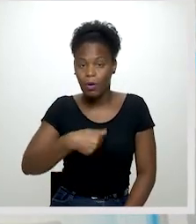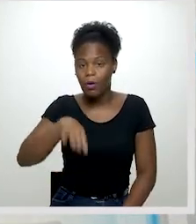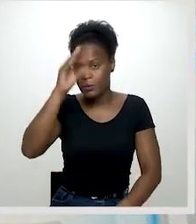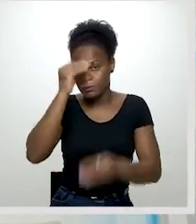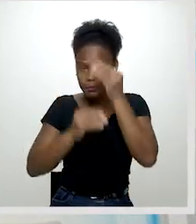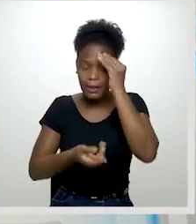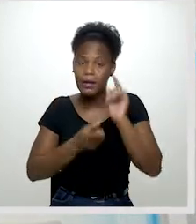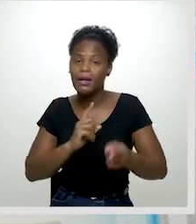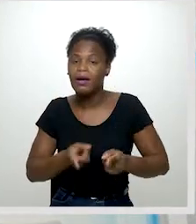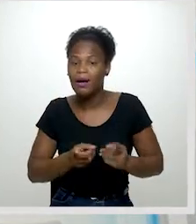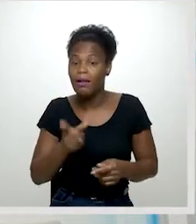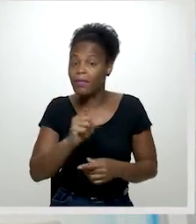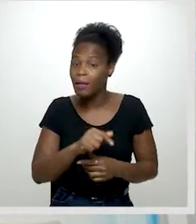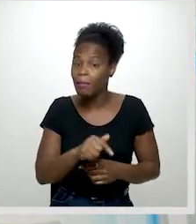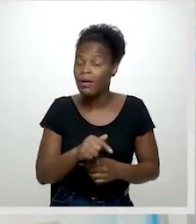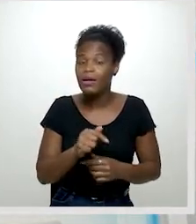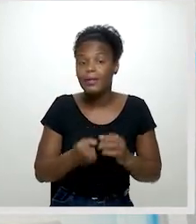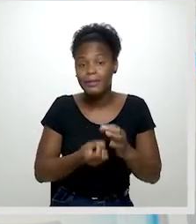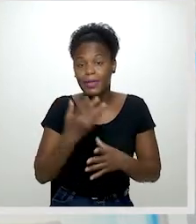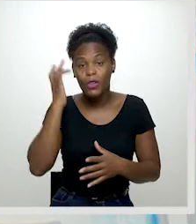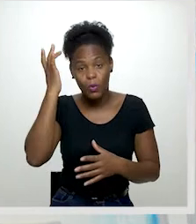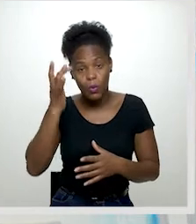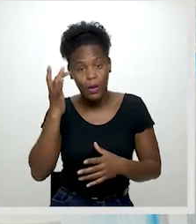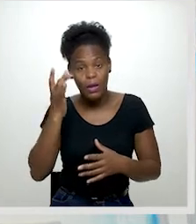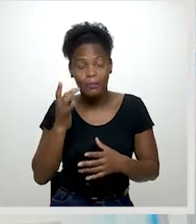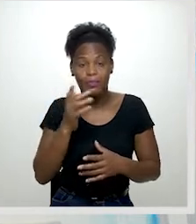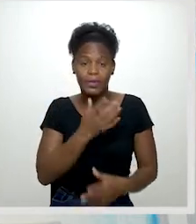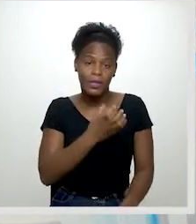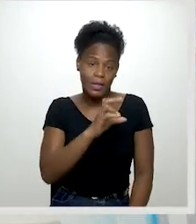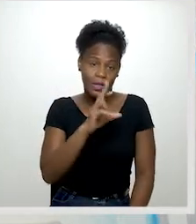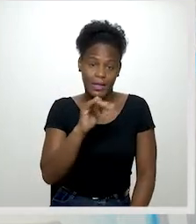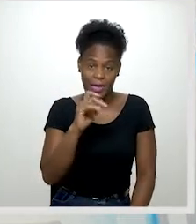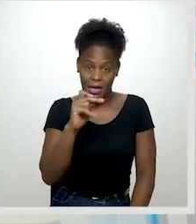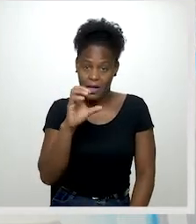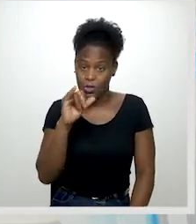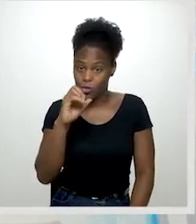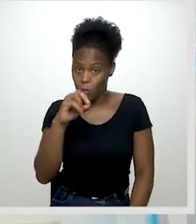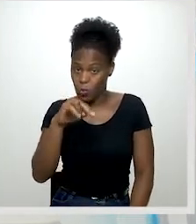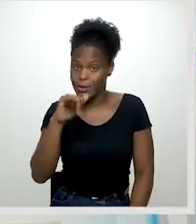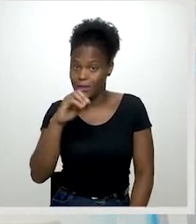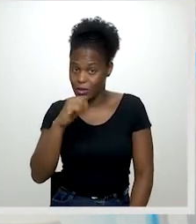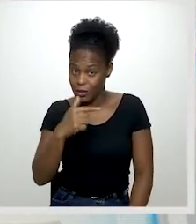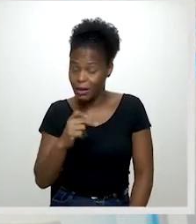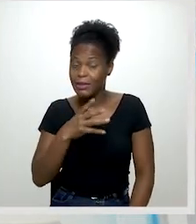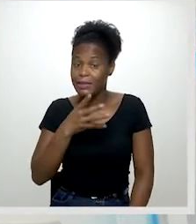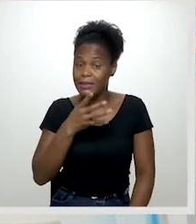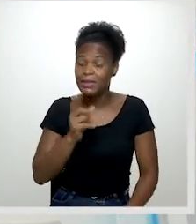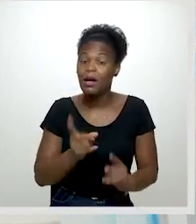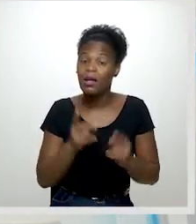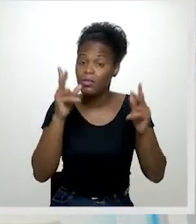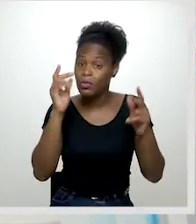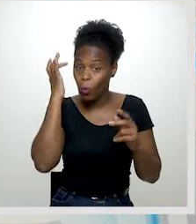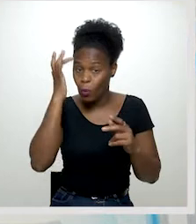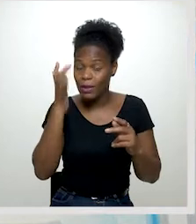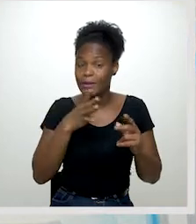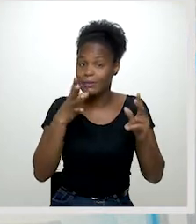nós aprendemos que também surgiu a teoria criacionista. Essa teoria nos diz que a vida teria